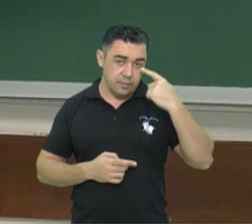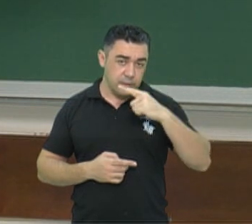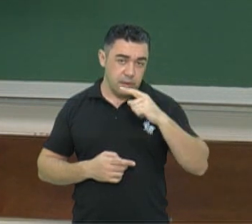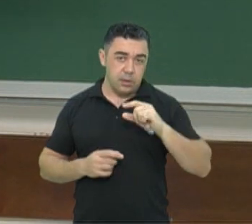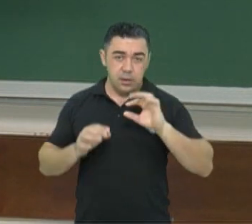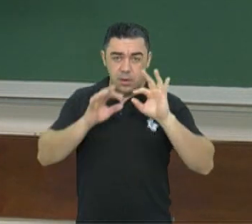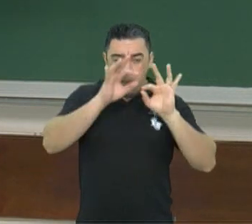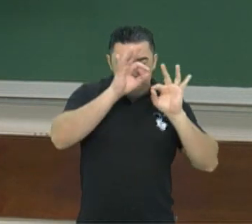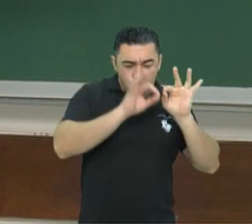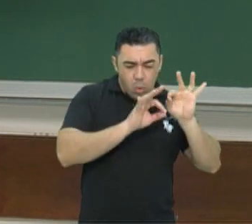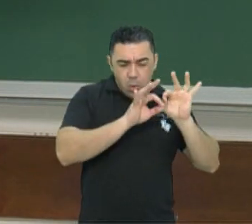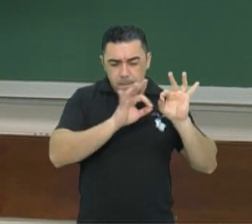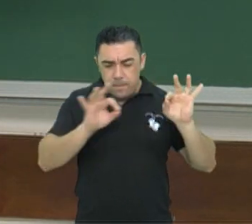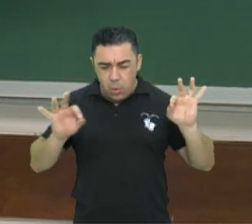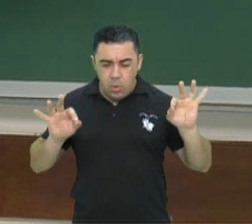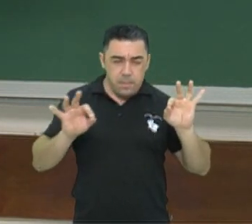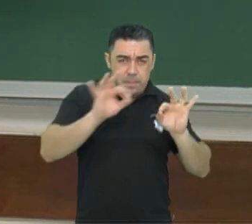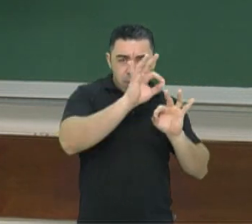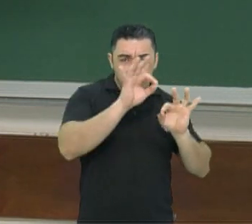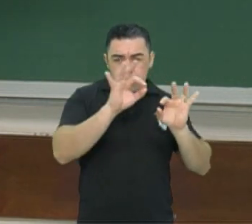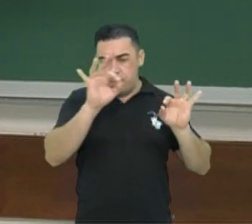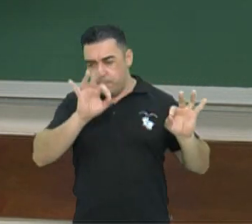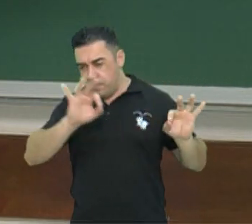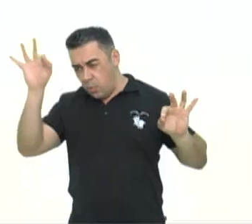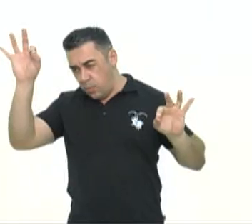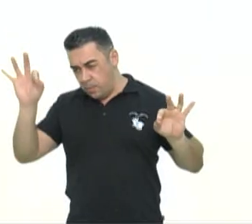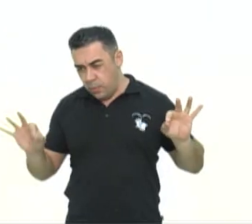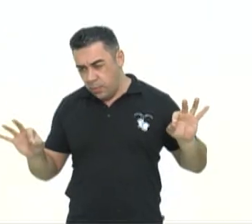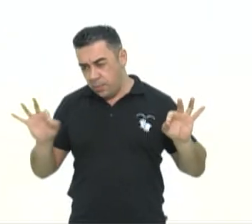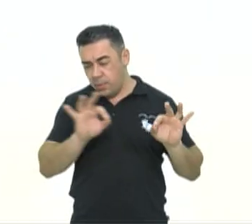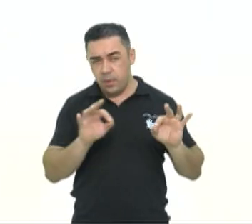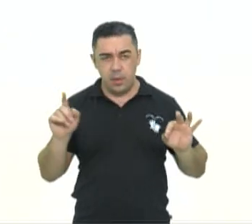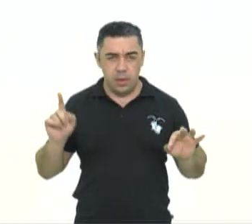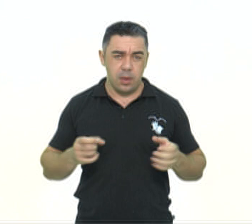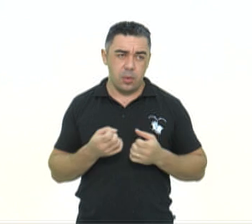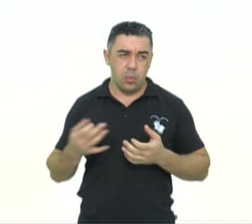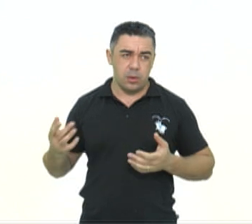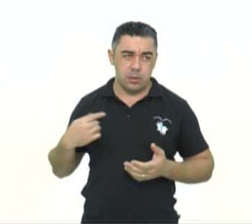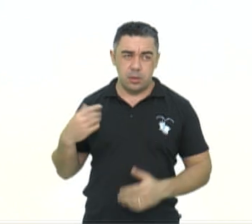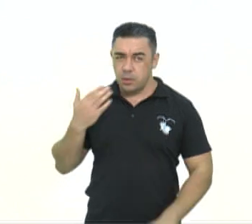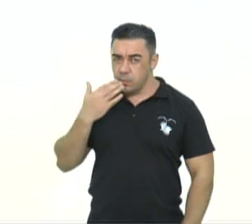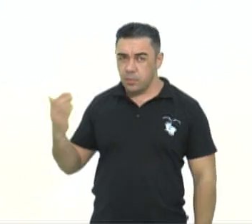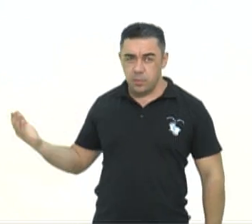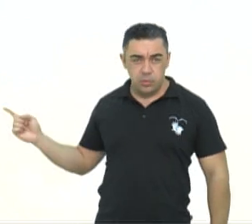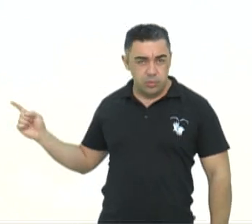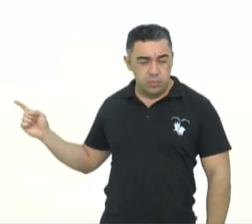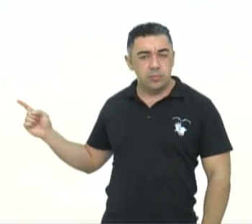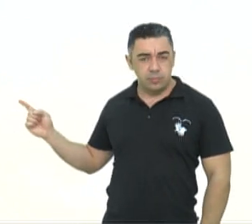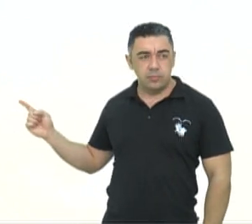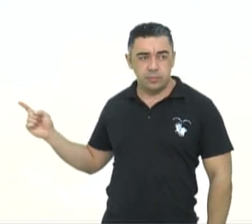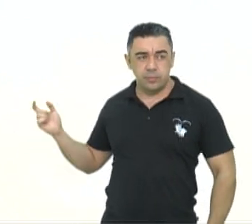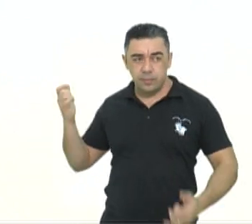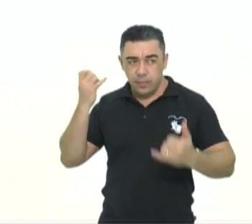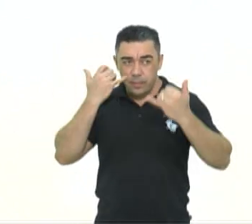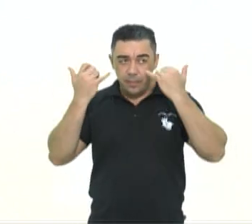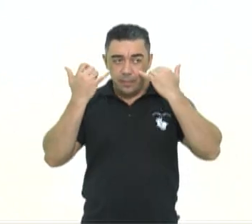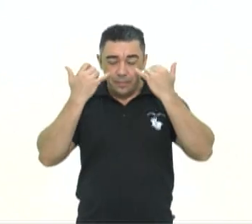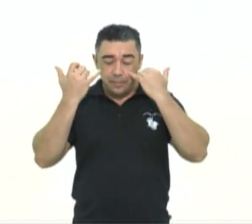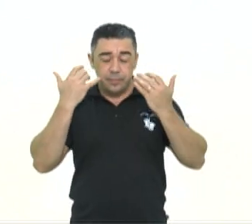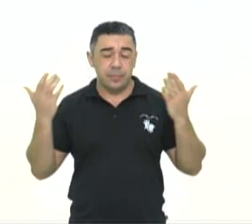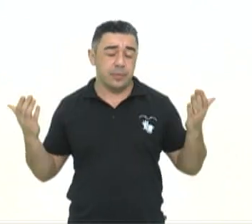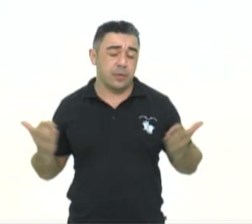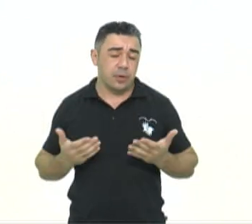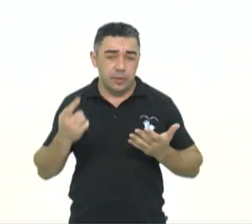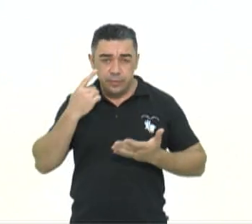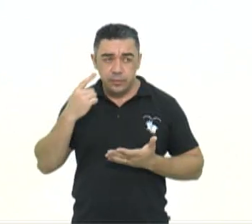coloque aí no seu caderno, essas medidas que ele me informou lá no início, tá?